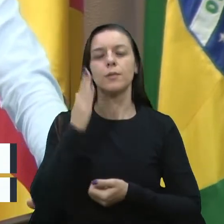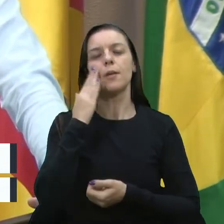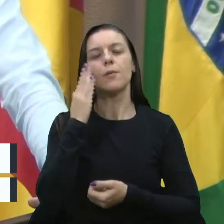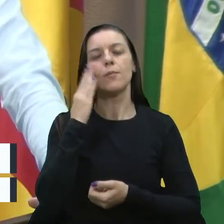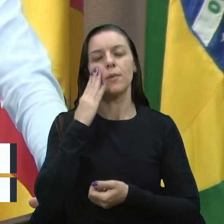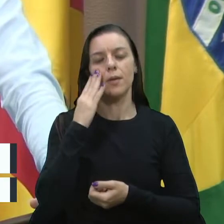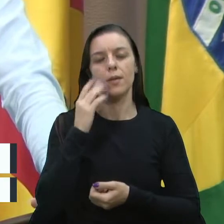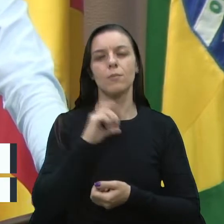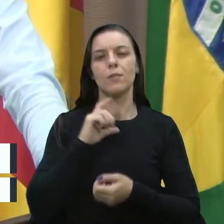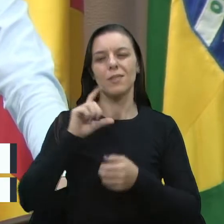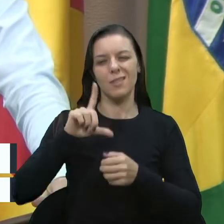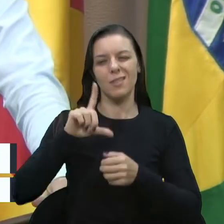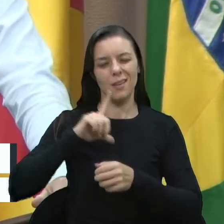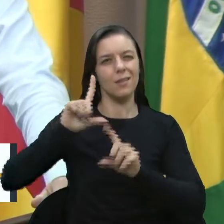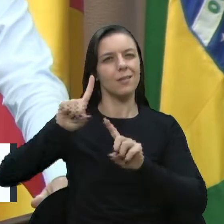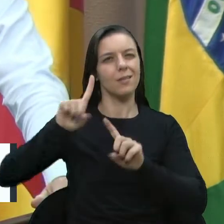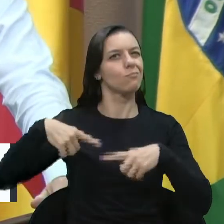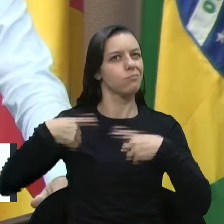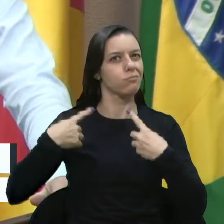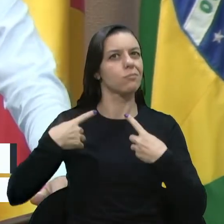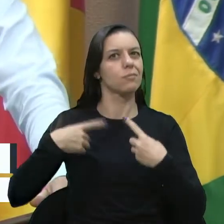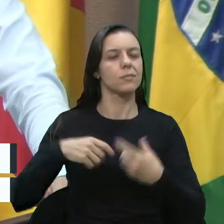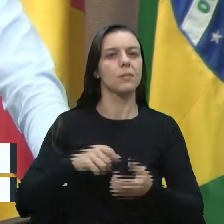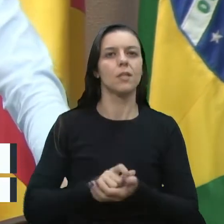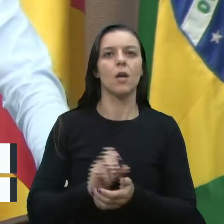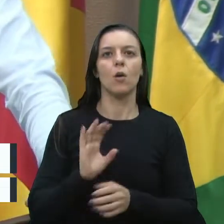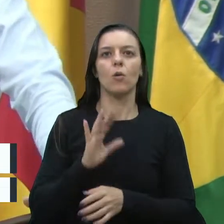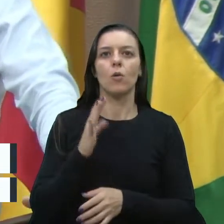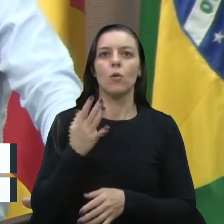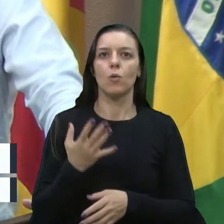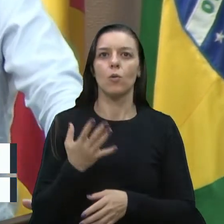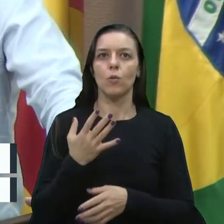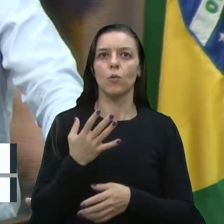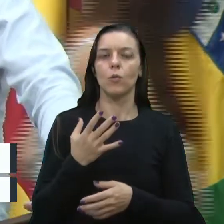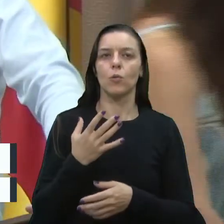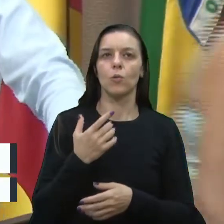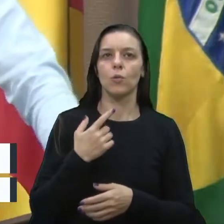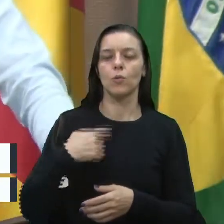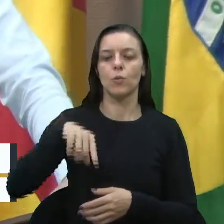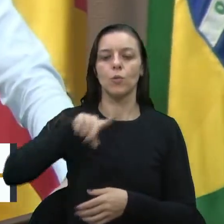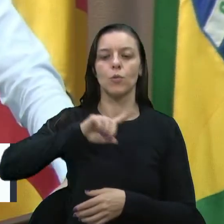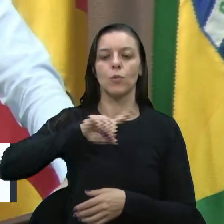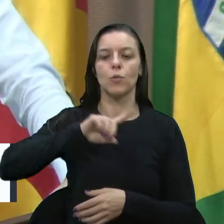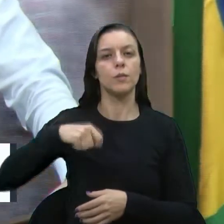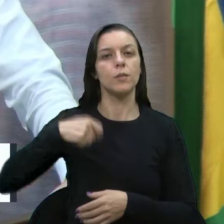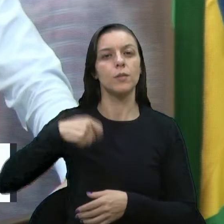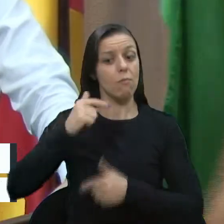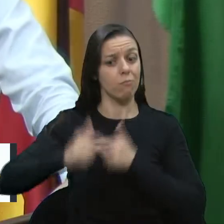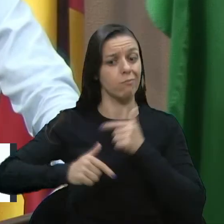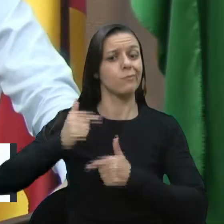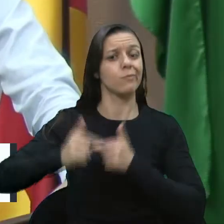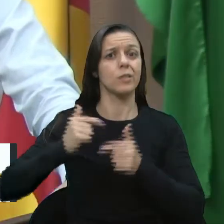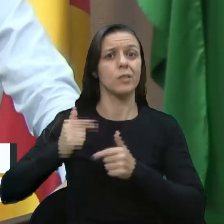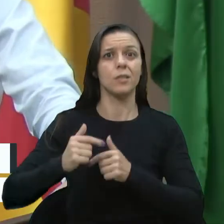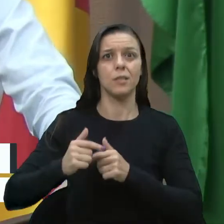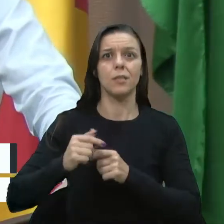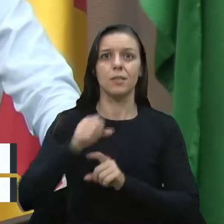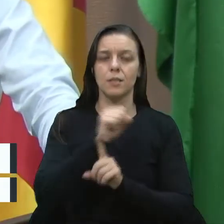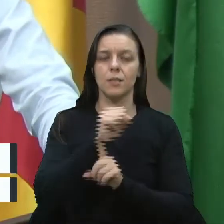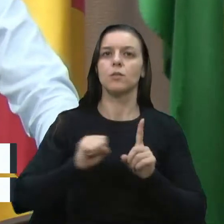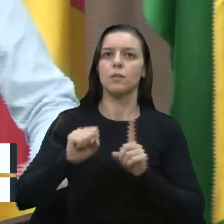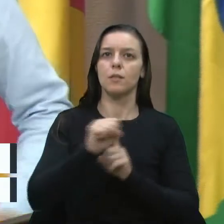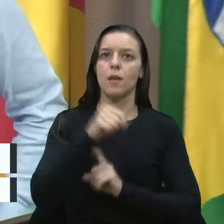Sabemos os nossos desafios, o quanto então precisamos trabalhar em prol da nossa sociedade de Caxias do